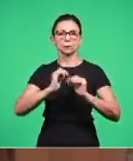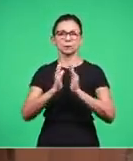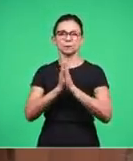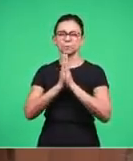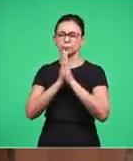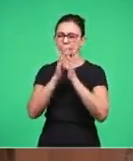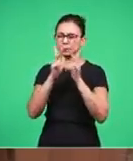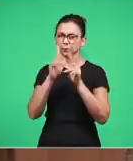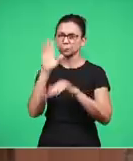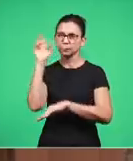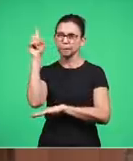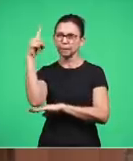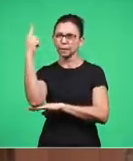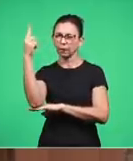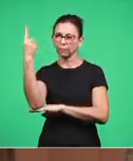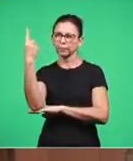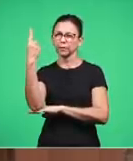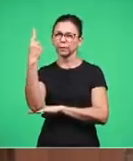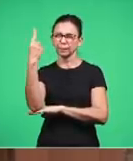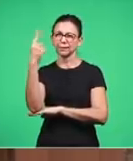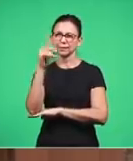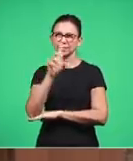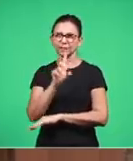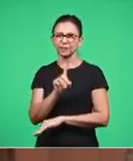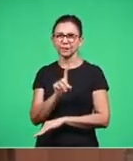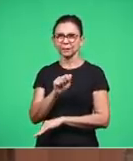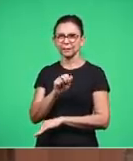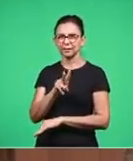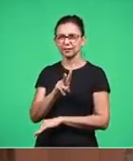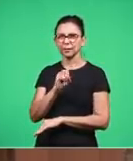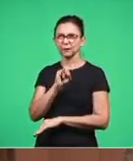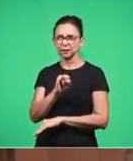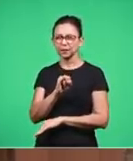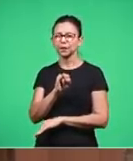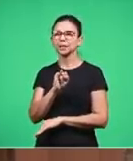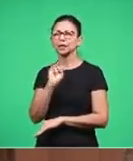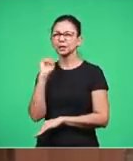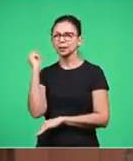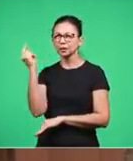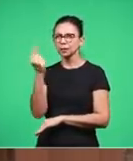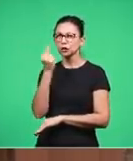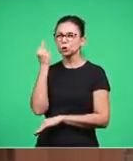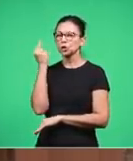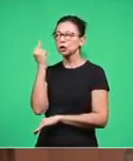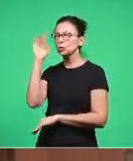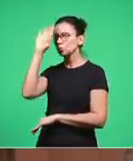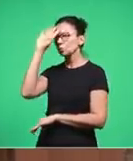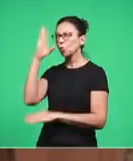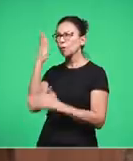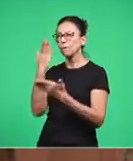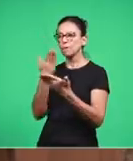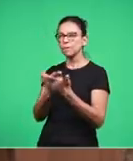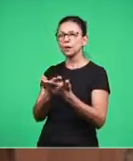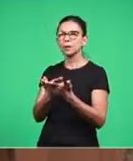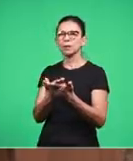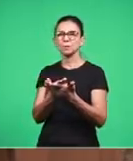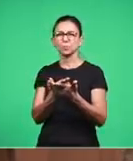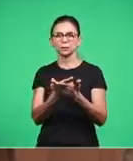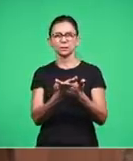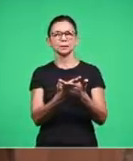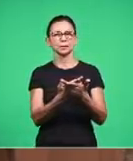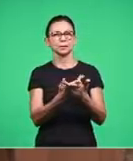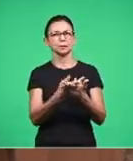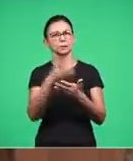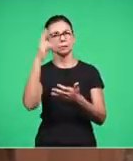debaixo das tuas asas, à sombra das tuas asas, me abrigo. No Senhor é o nosso abrigo a cada